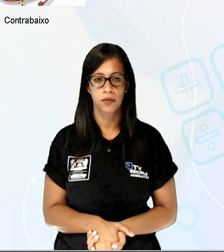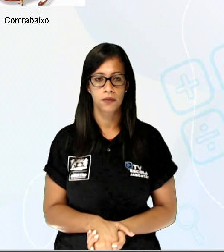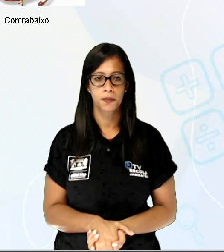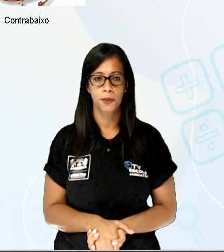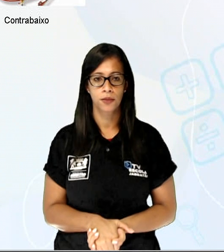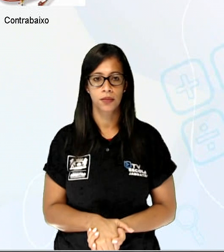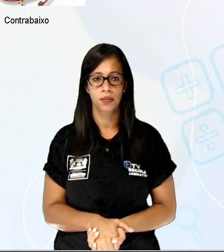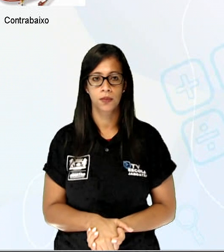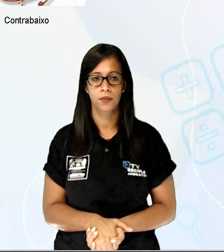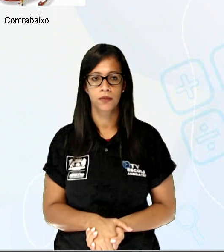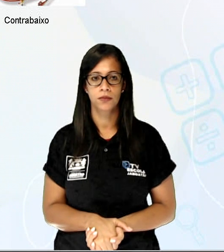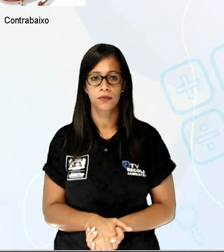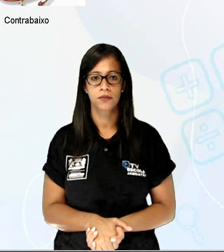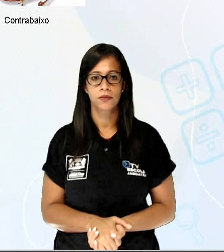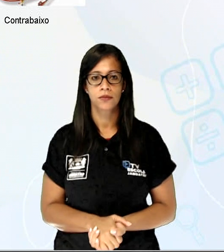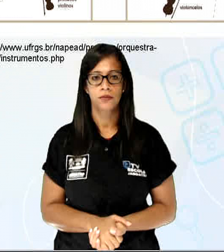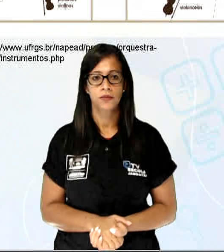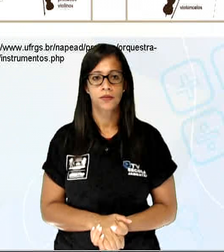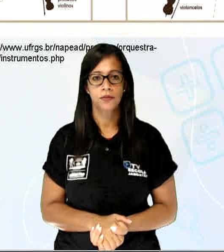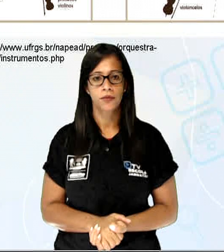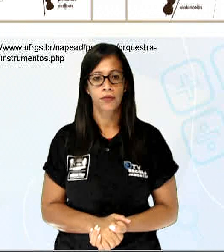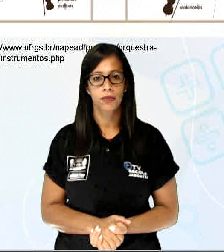e passou o slide.